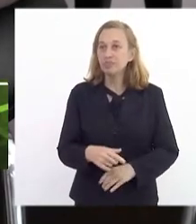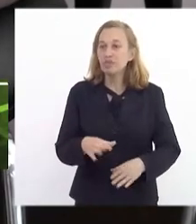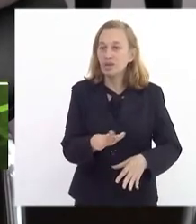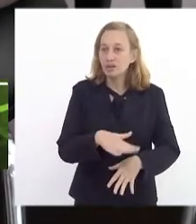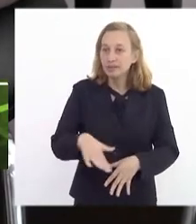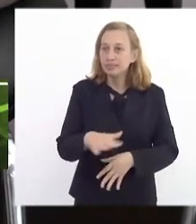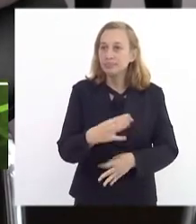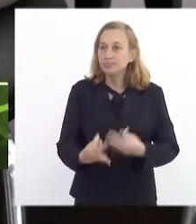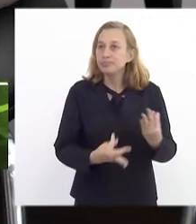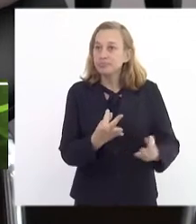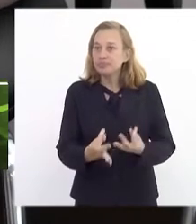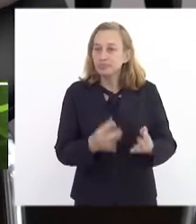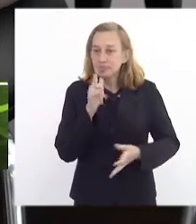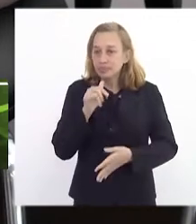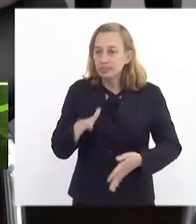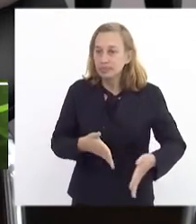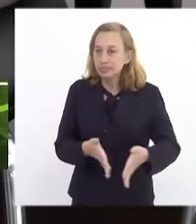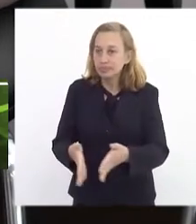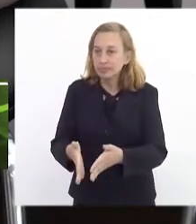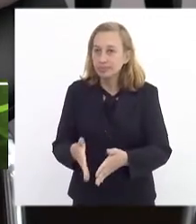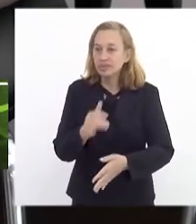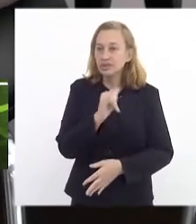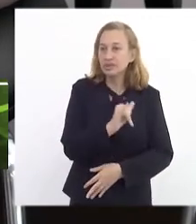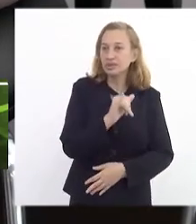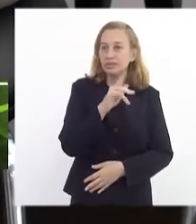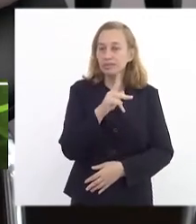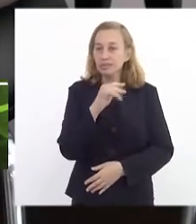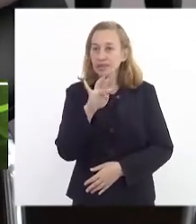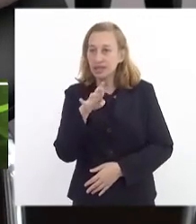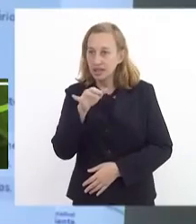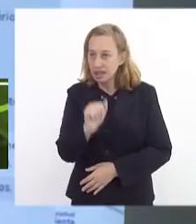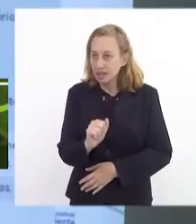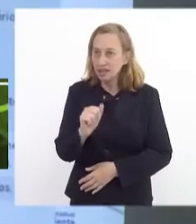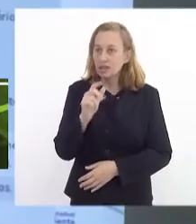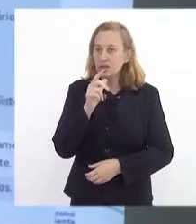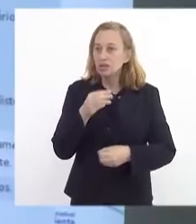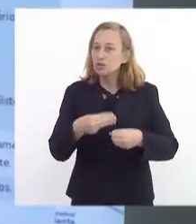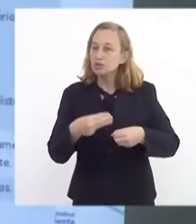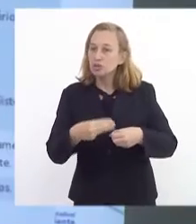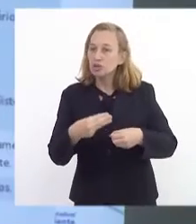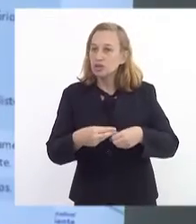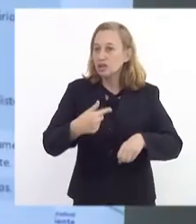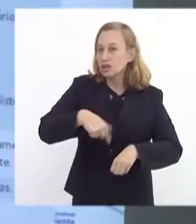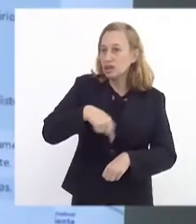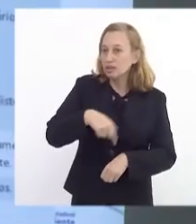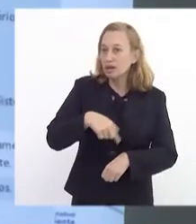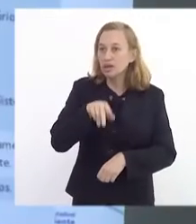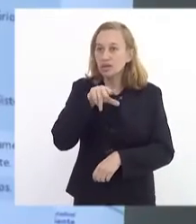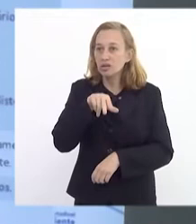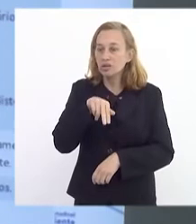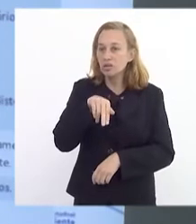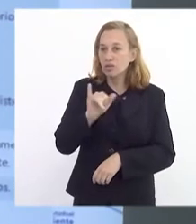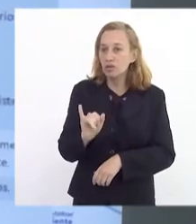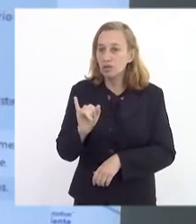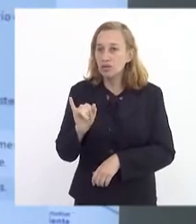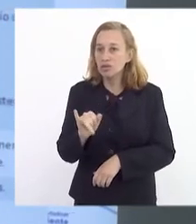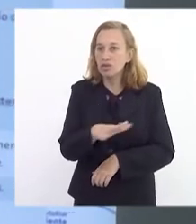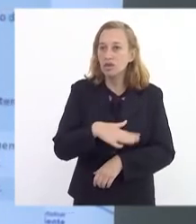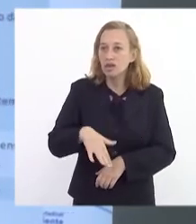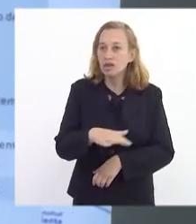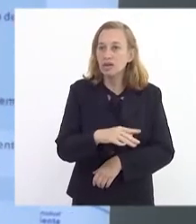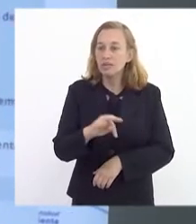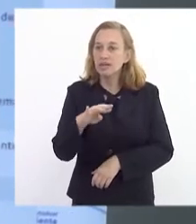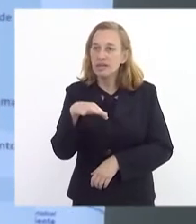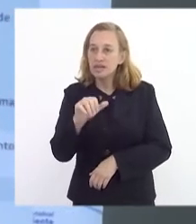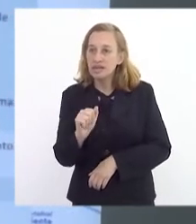de tratamento nos rios Poços e Ipiranga. Os municípios são Queimados e Nova Iguaçu, né? E a região da bacia